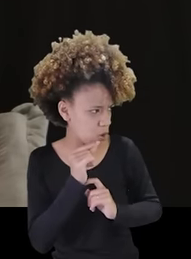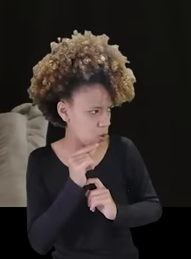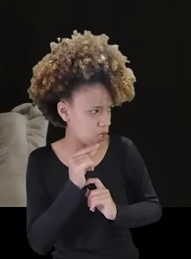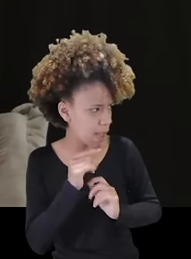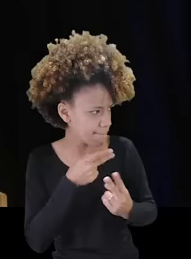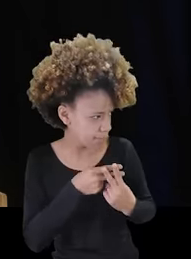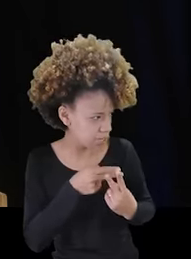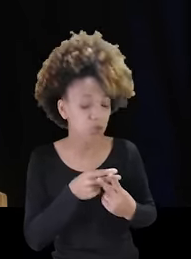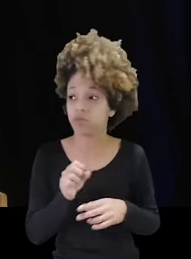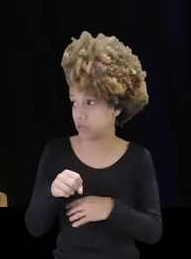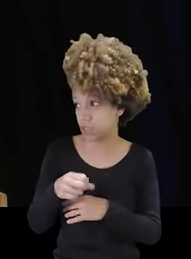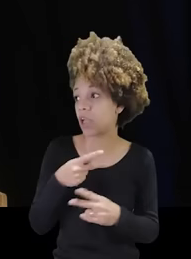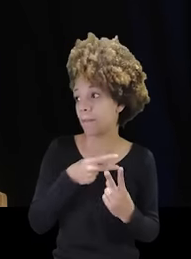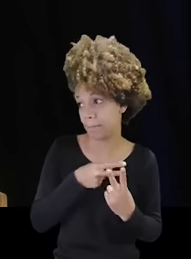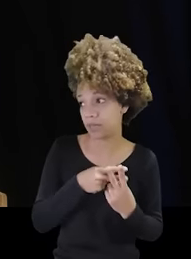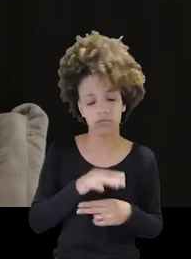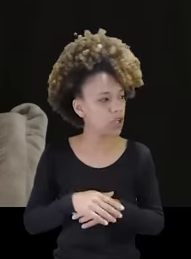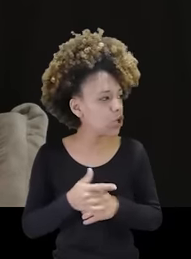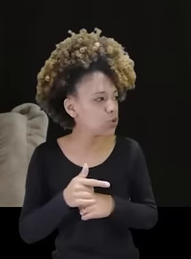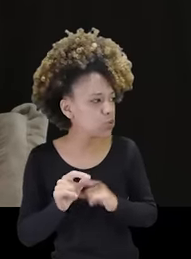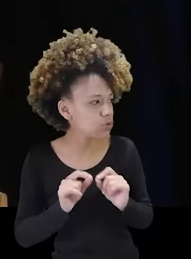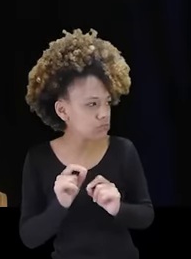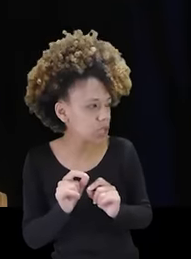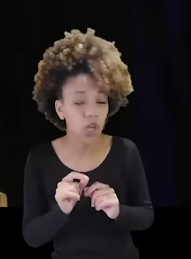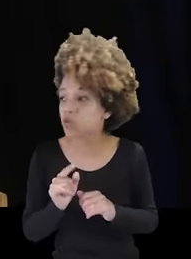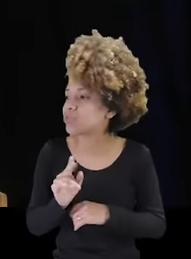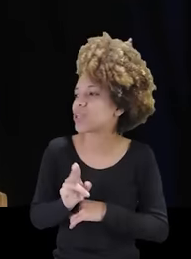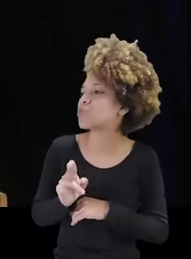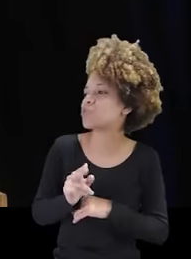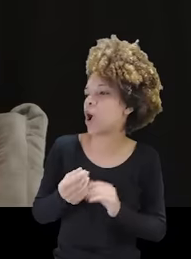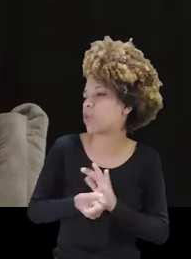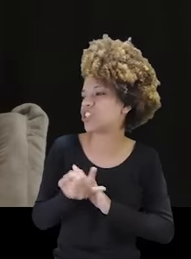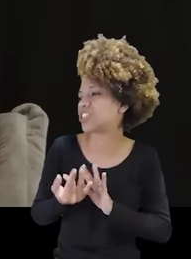é preso é preso Não tem coisa de Perpétua